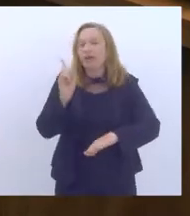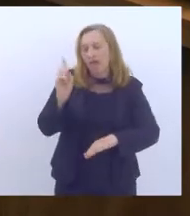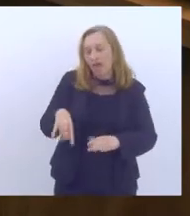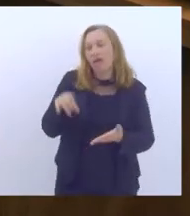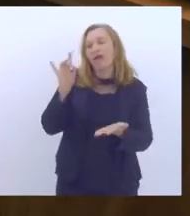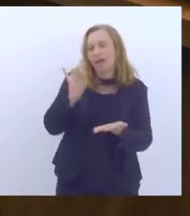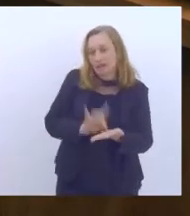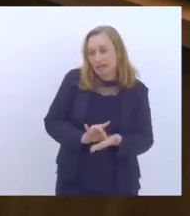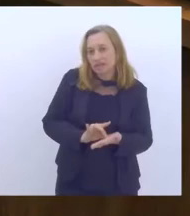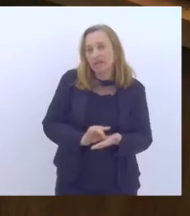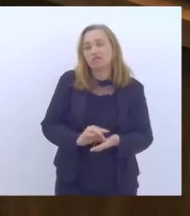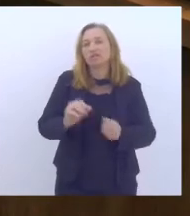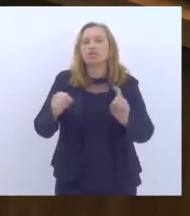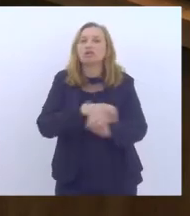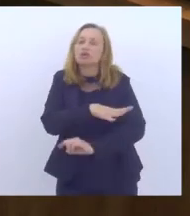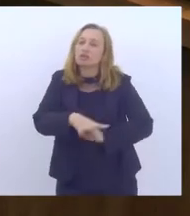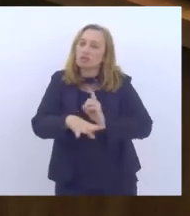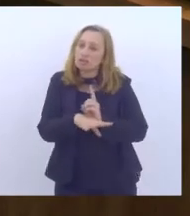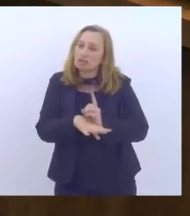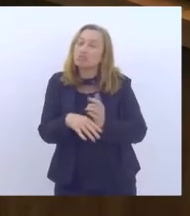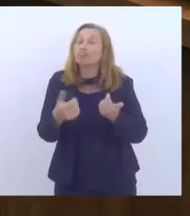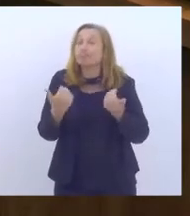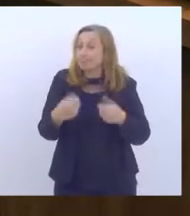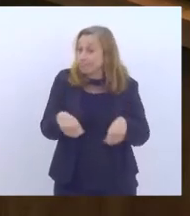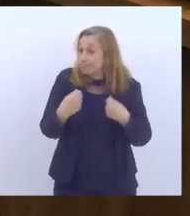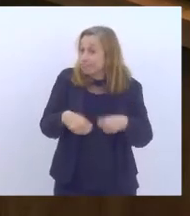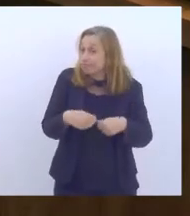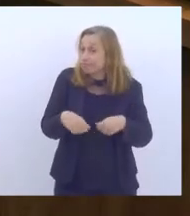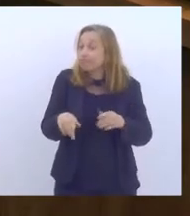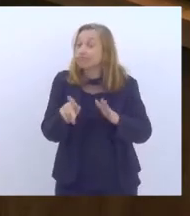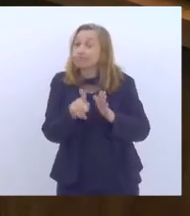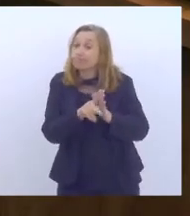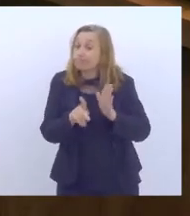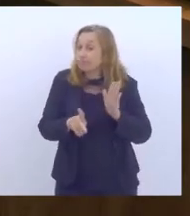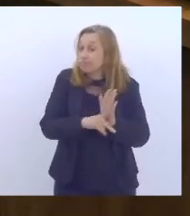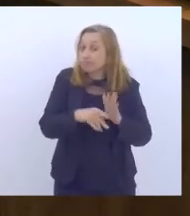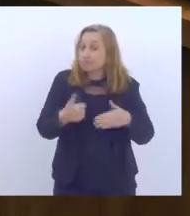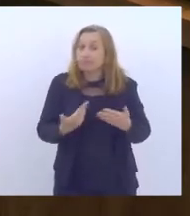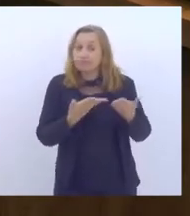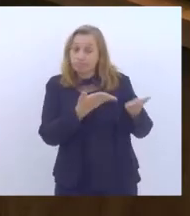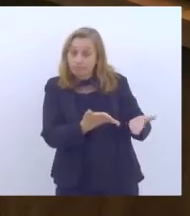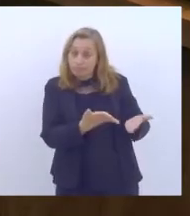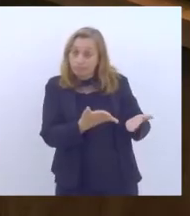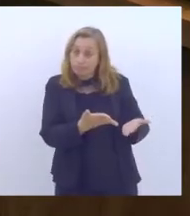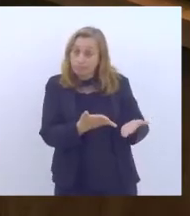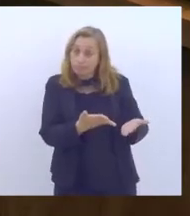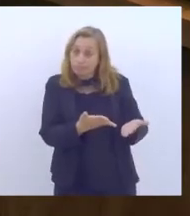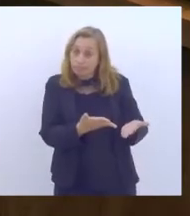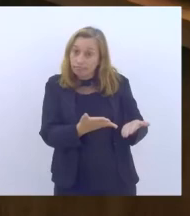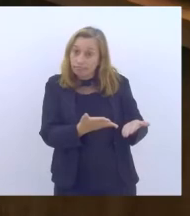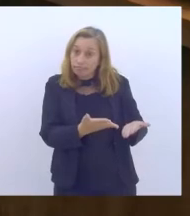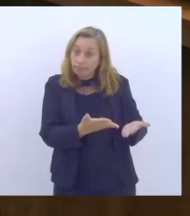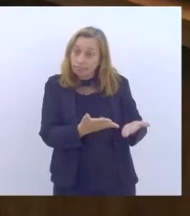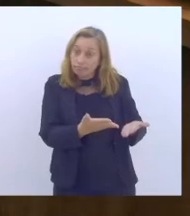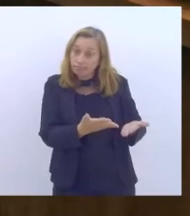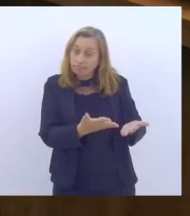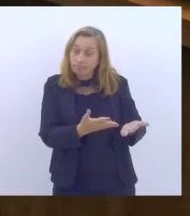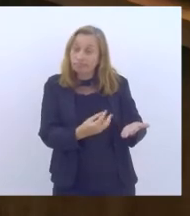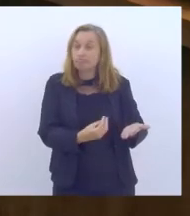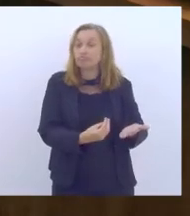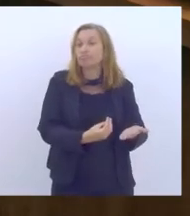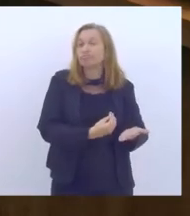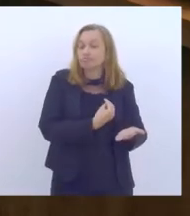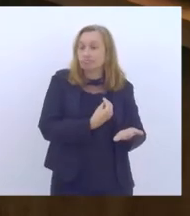é a realidade de uma sociedade que precisa de projetos como esse para garantir o mínimo de